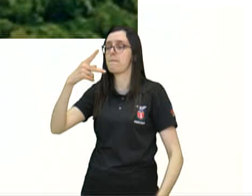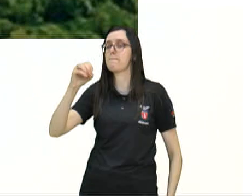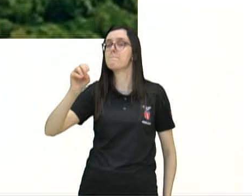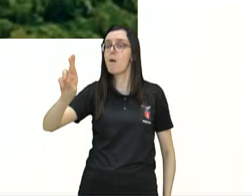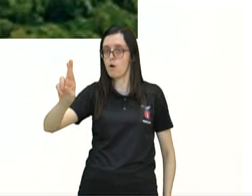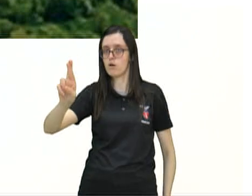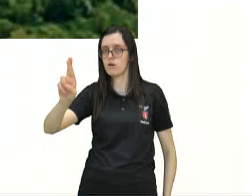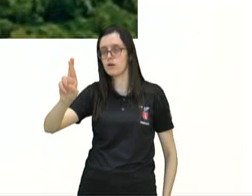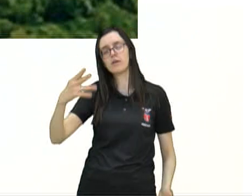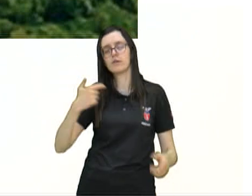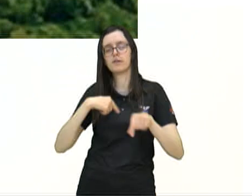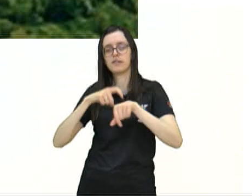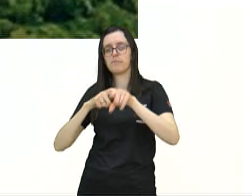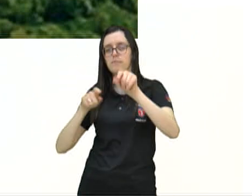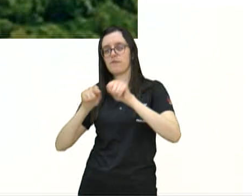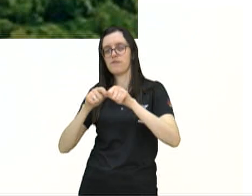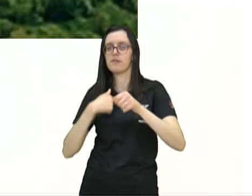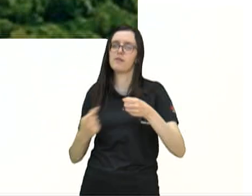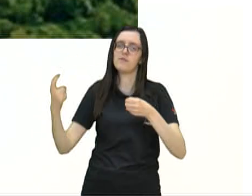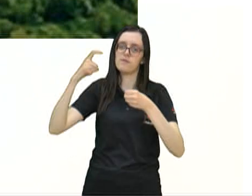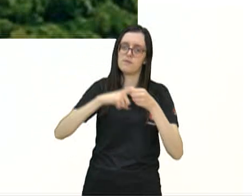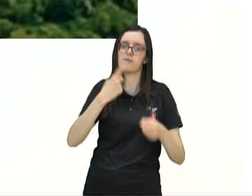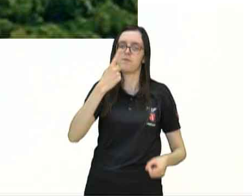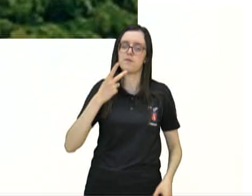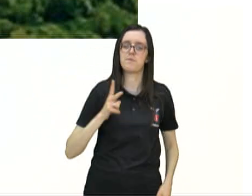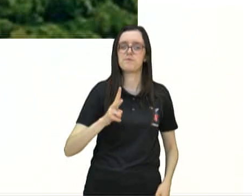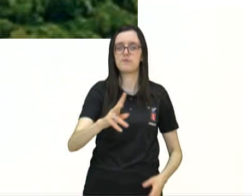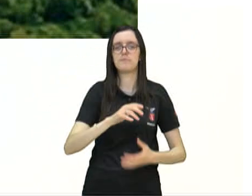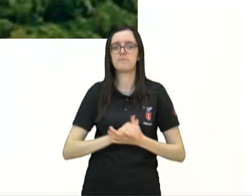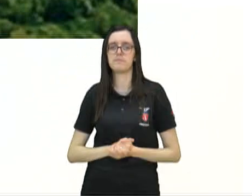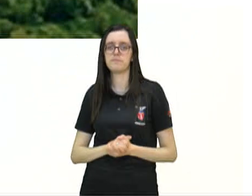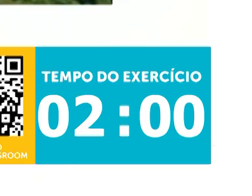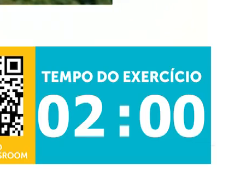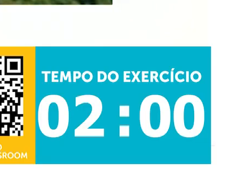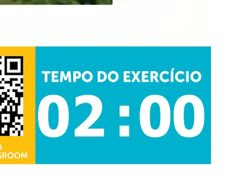dar um tempinho para vocês fazerem isso e eu volto para a gente continuar.